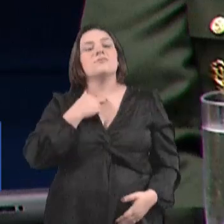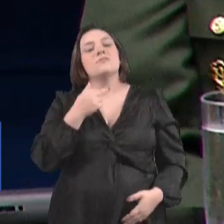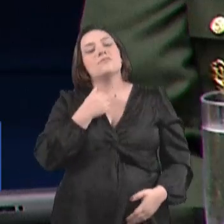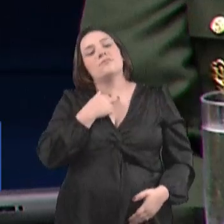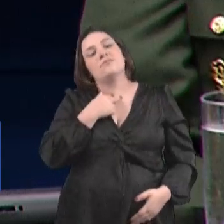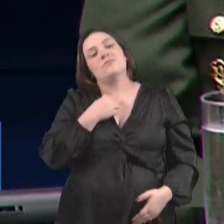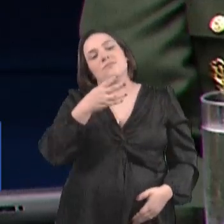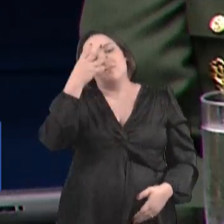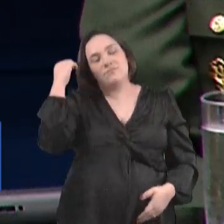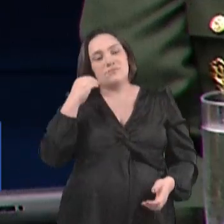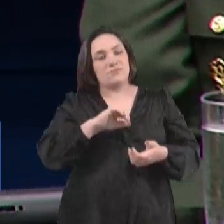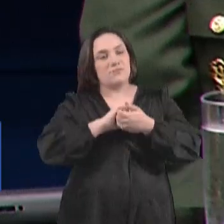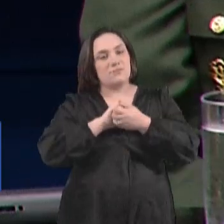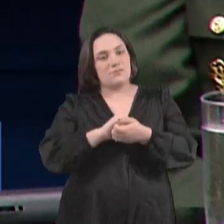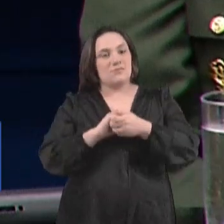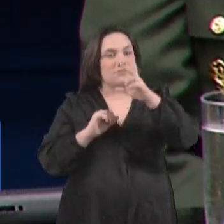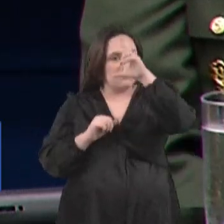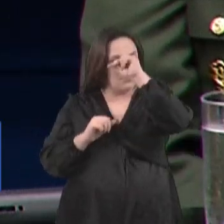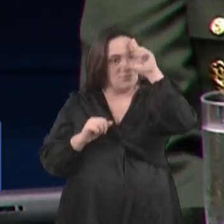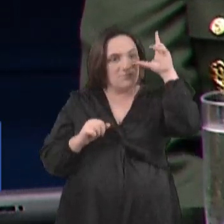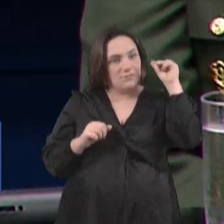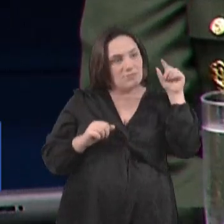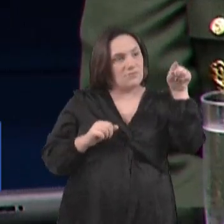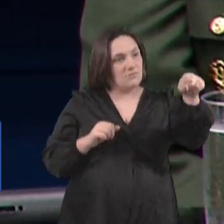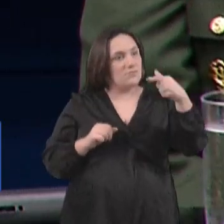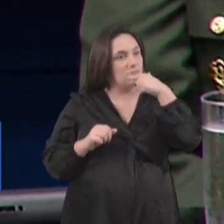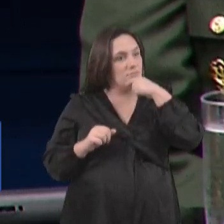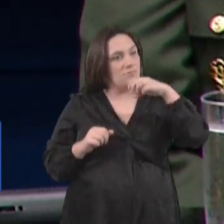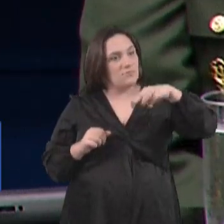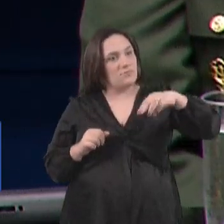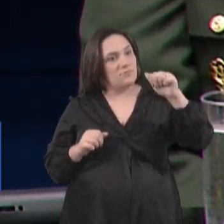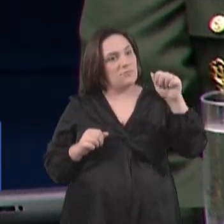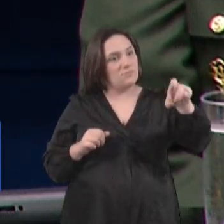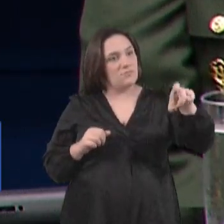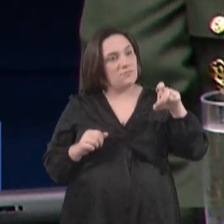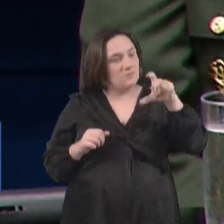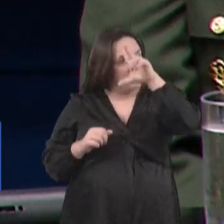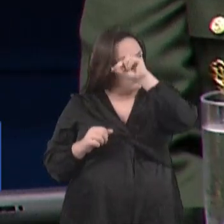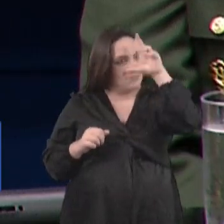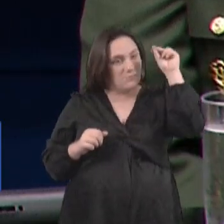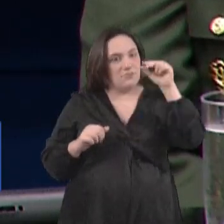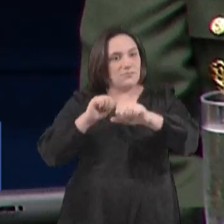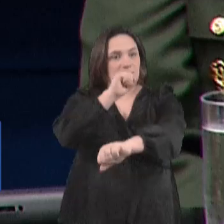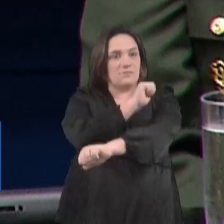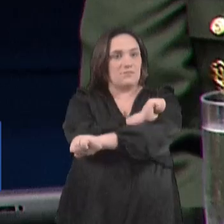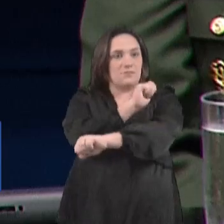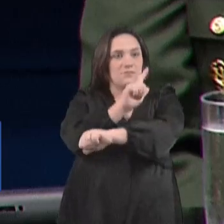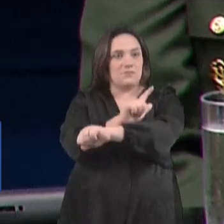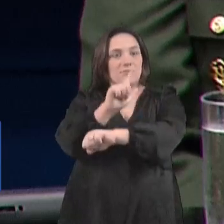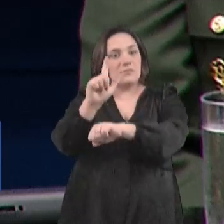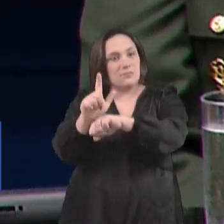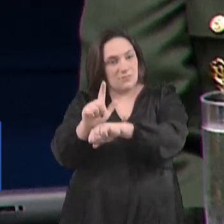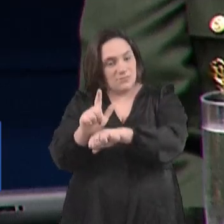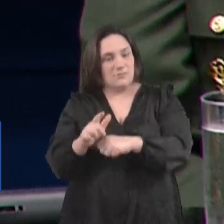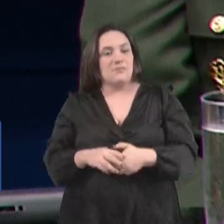nossos queridos prefeitos, né? Dr. Max, prefeito de Guia Lopes da